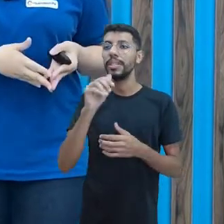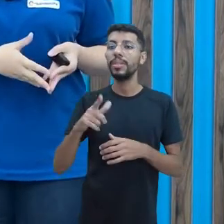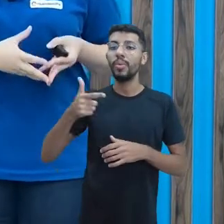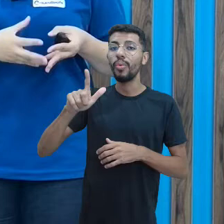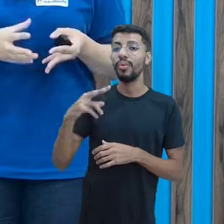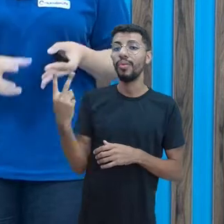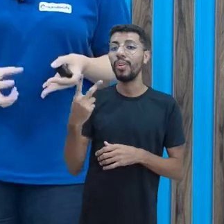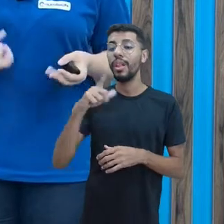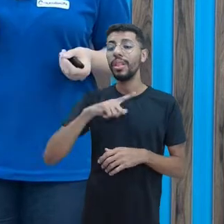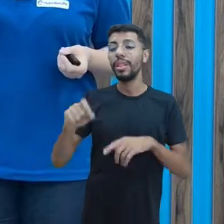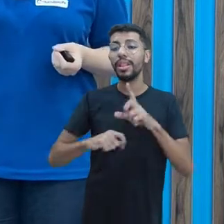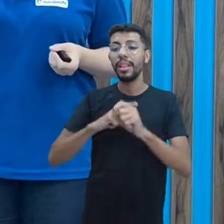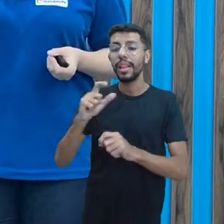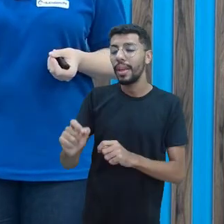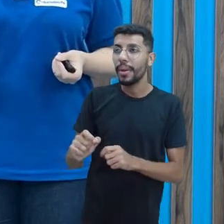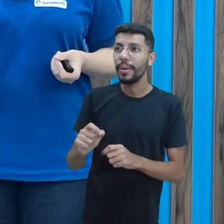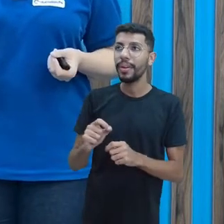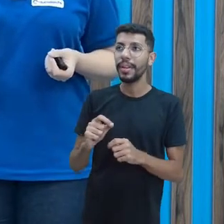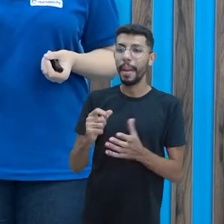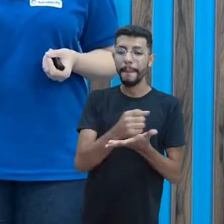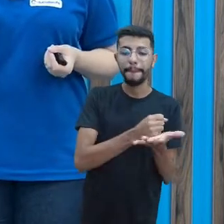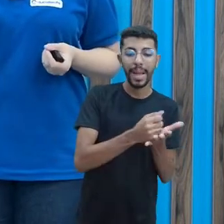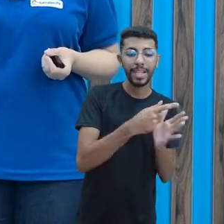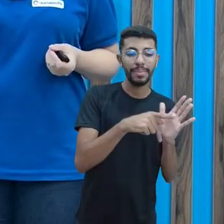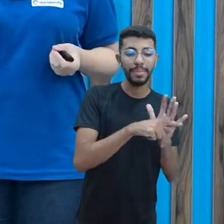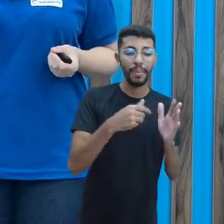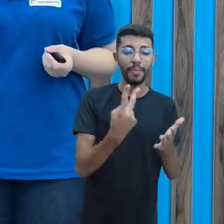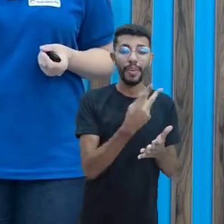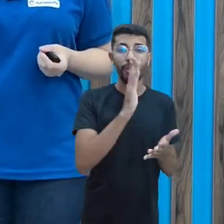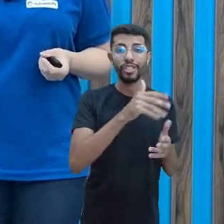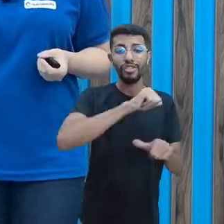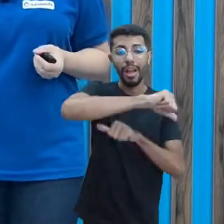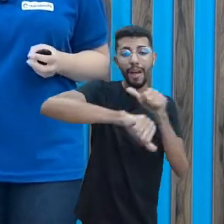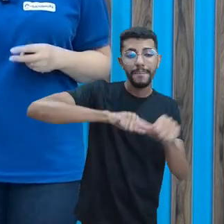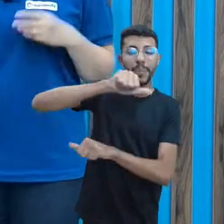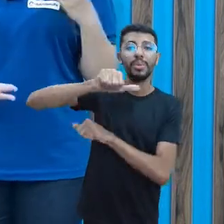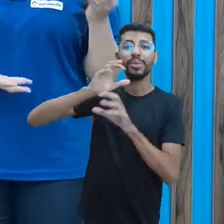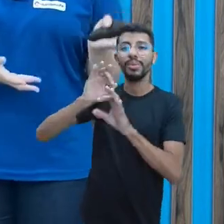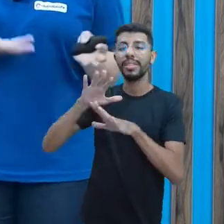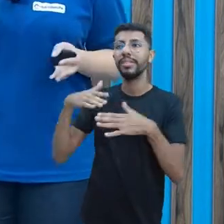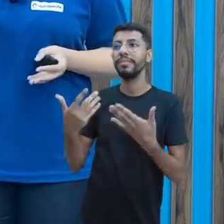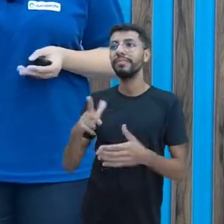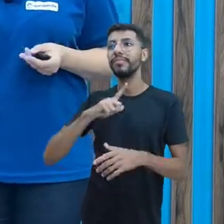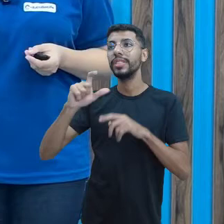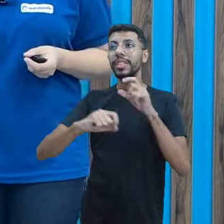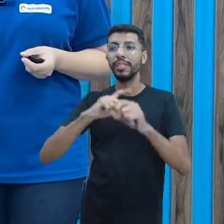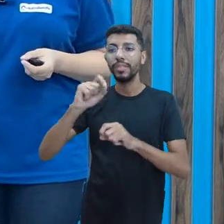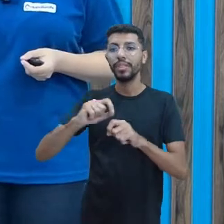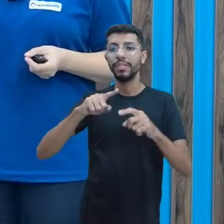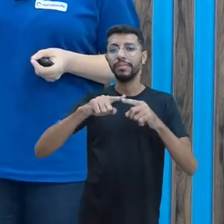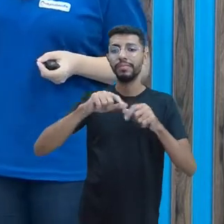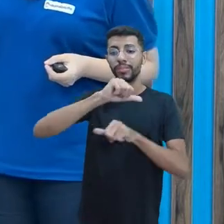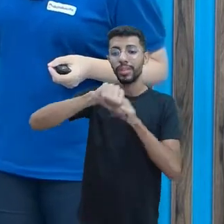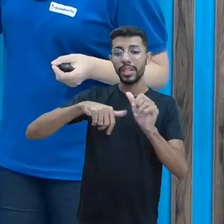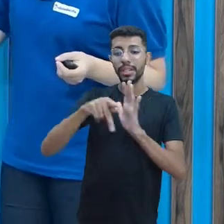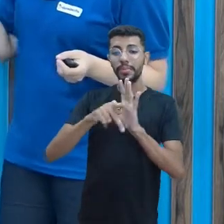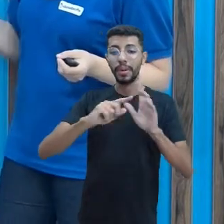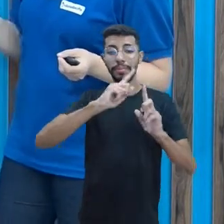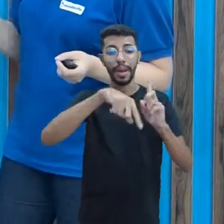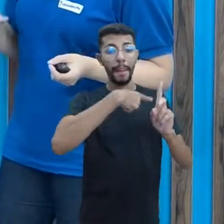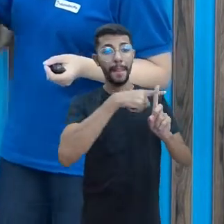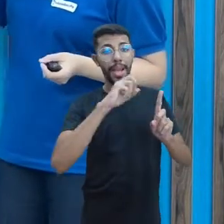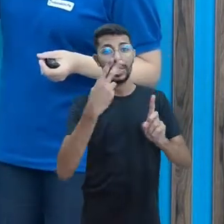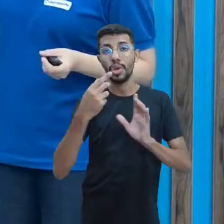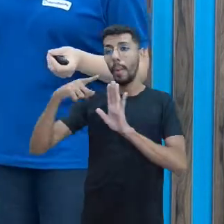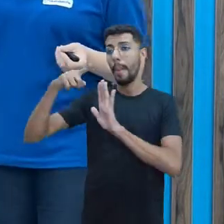como base o valor que já foi modificado, né? Ele já sofreu aí uma variação para mais ou para menos. Aqui a gente tem, por